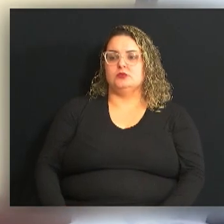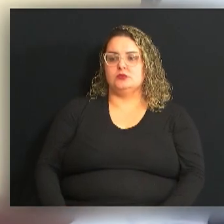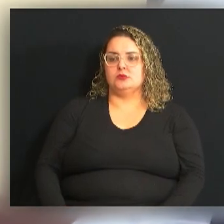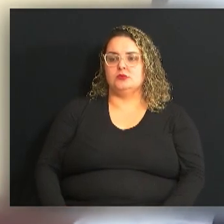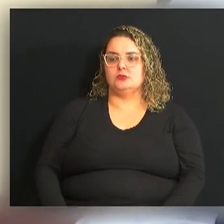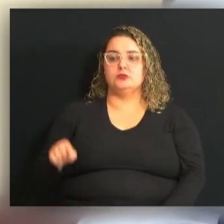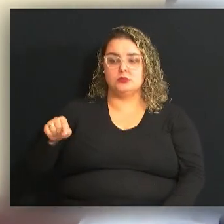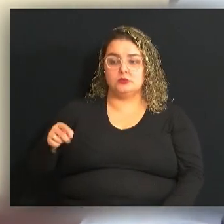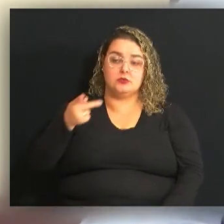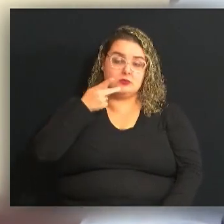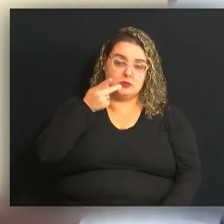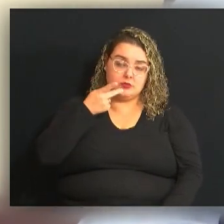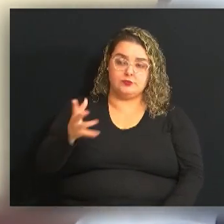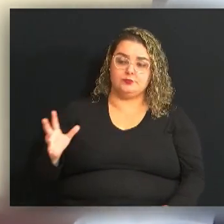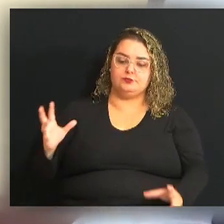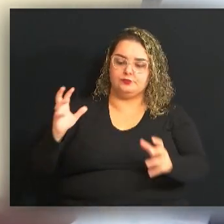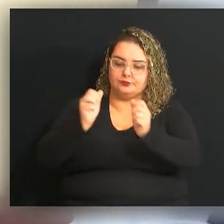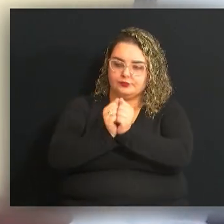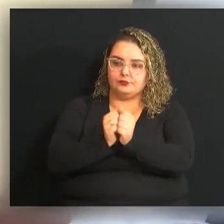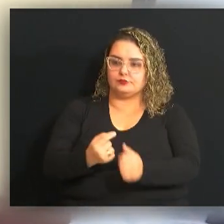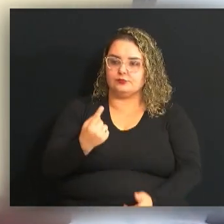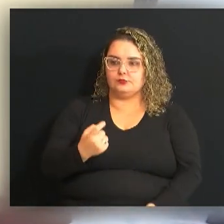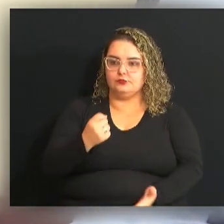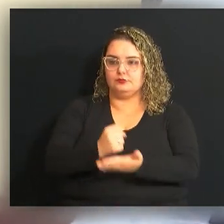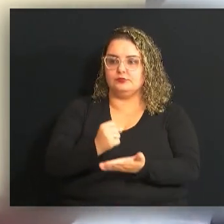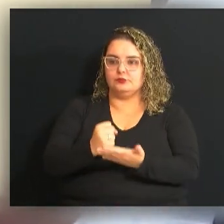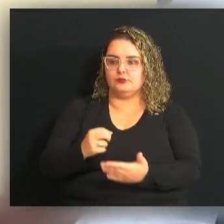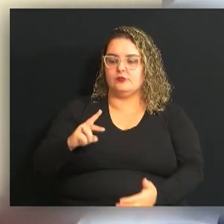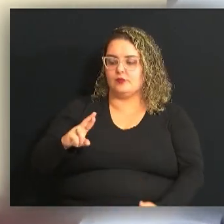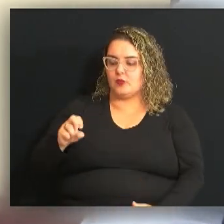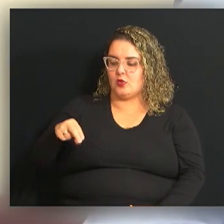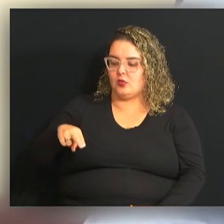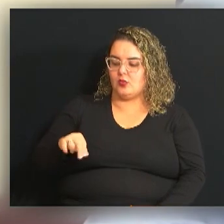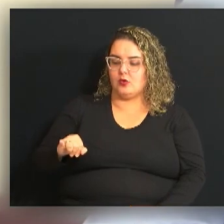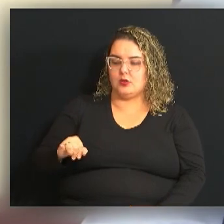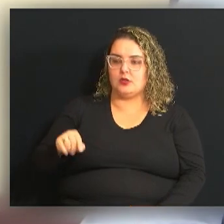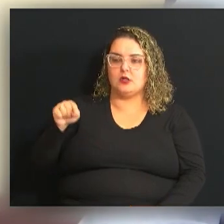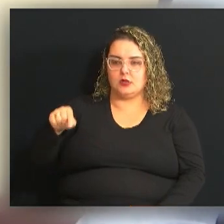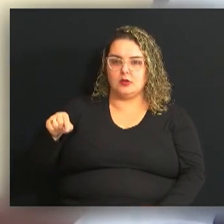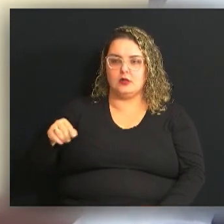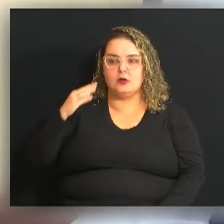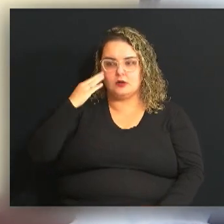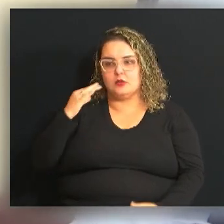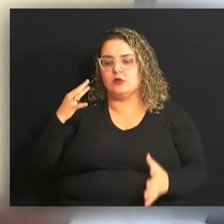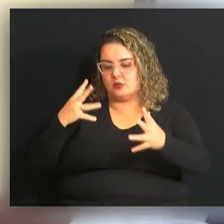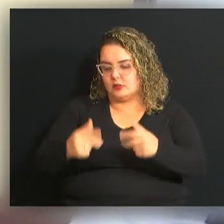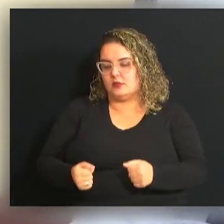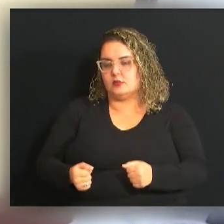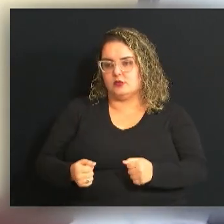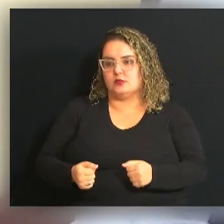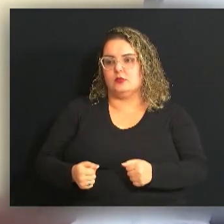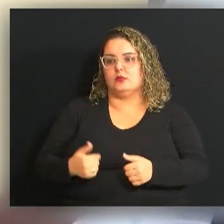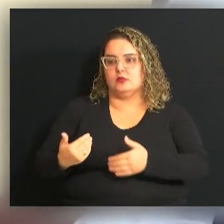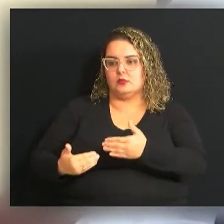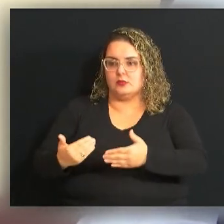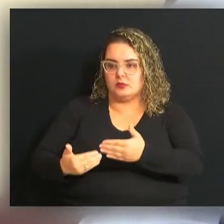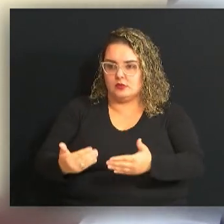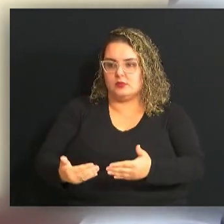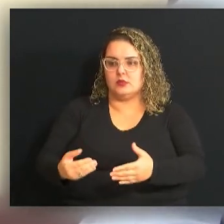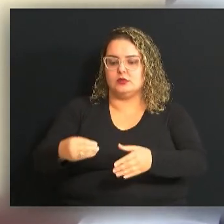para a gestão do ex-presidente Zé Carlos, mais especificamente sobre o contrato para o aluguel do switcher, um equipamento